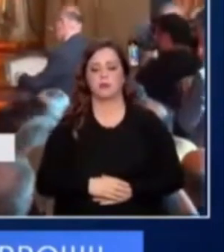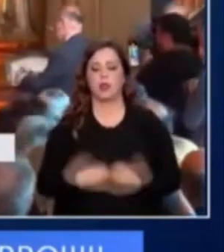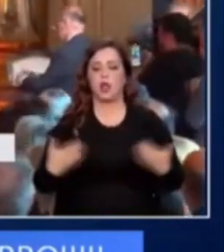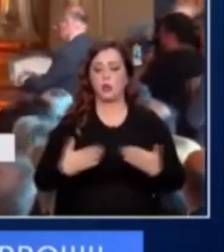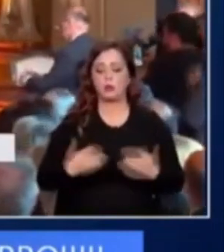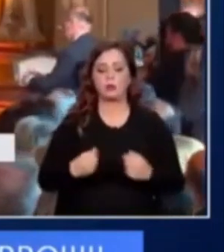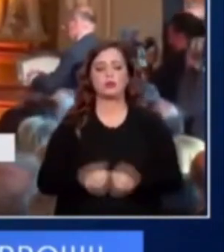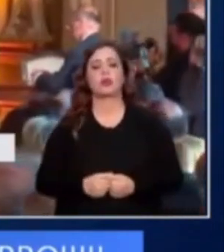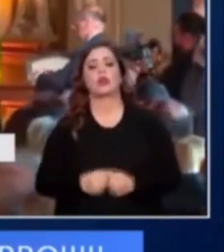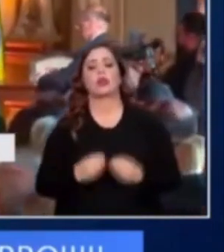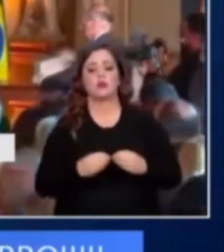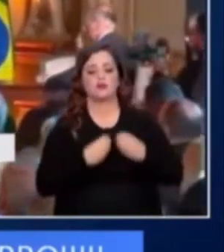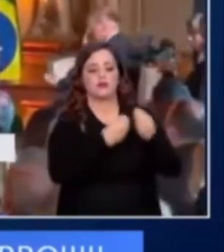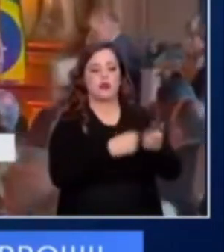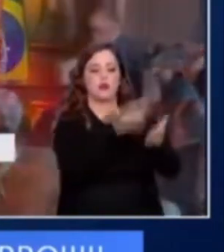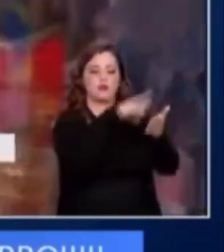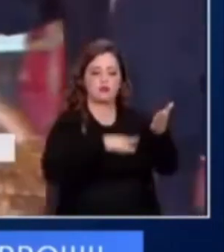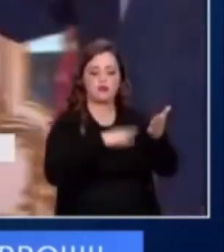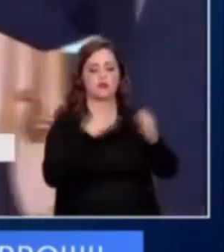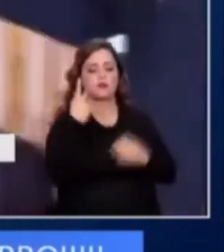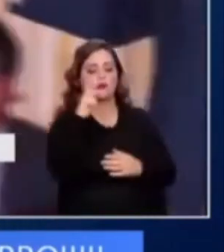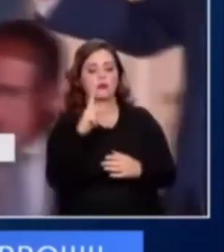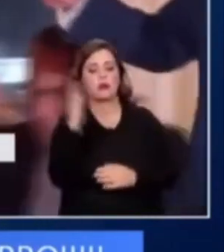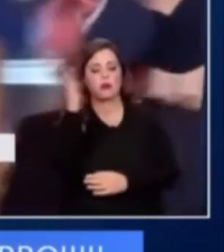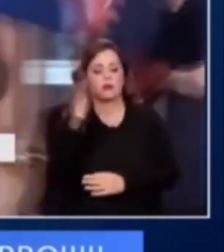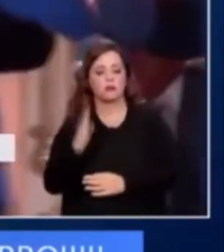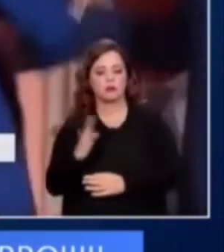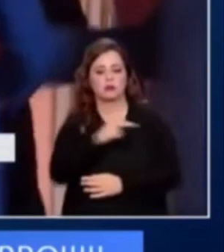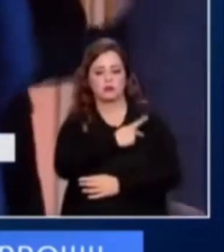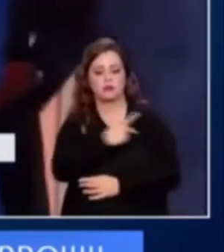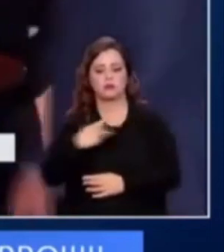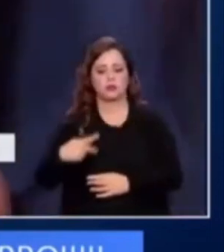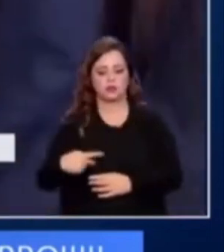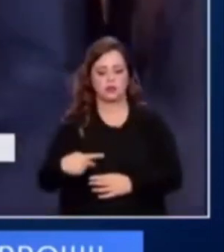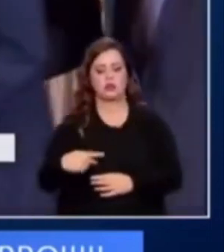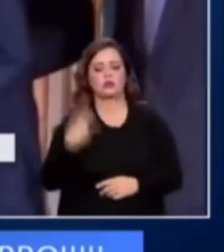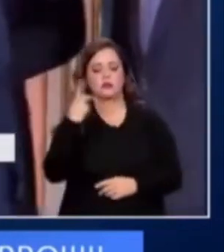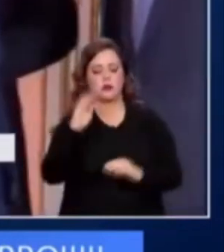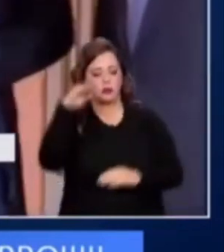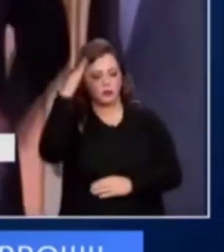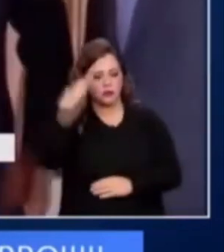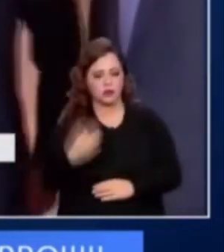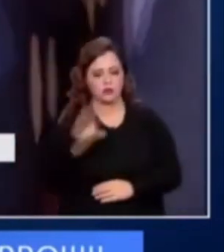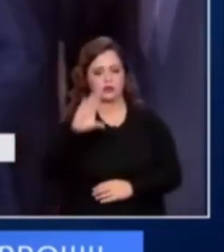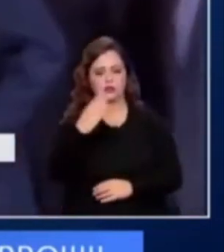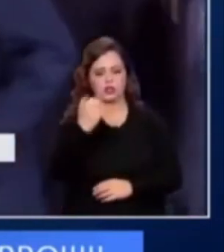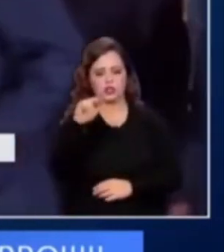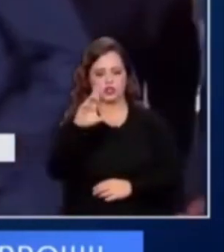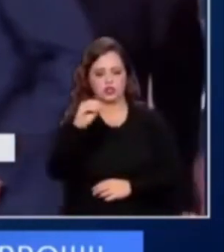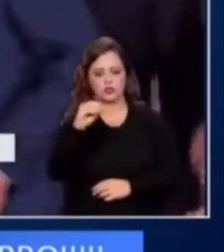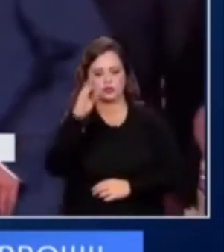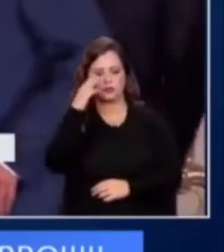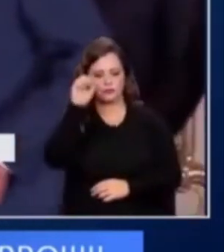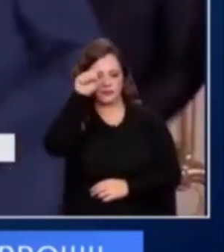que é aquele discurso do Chico Buarque, a capacidade que o Chico tem, primeiro de nos emocionar